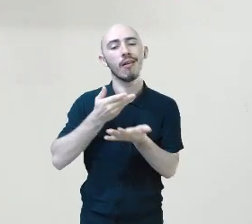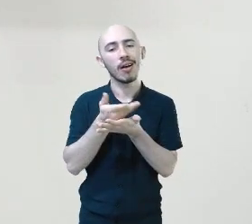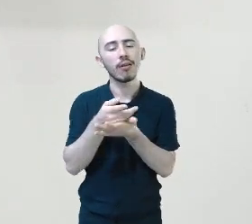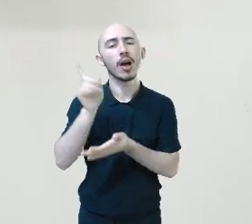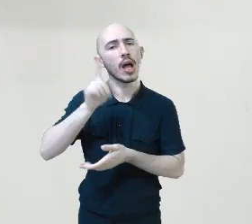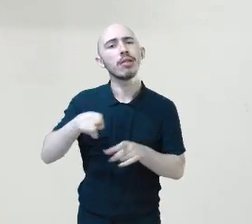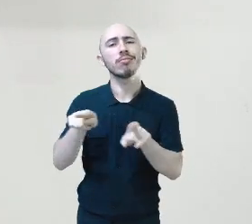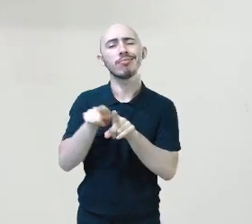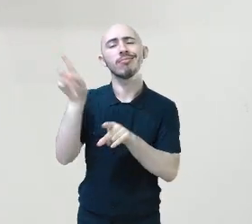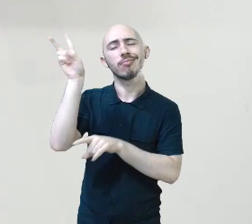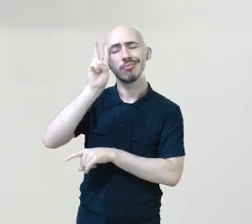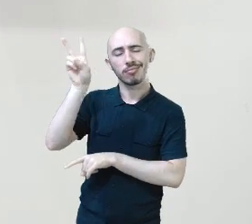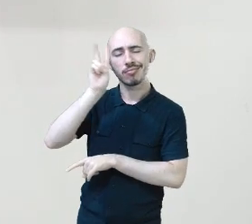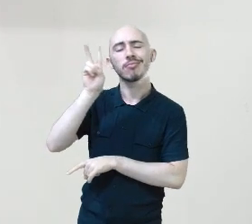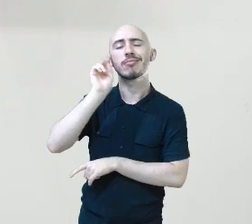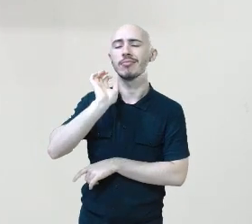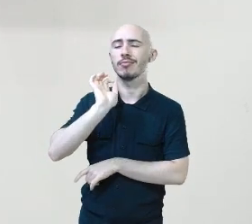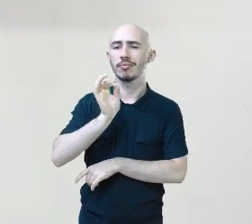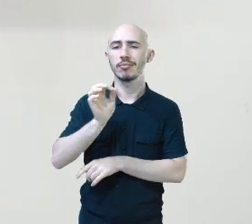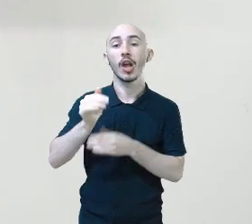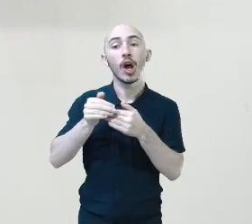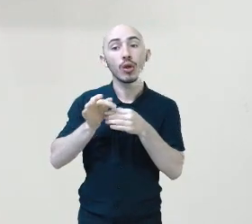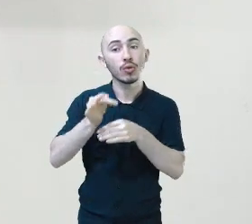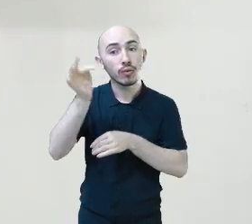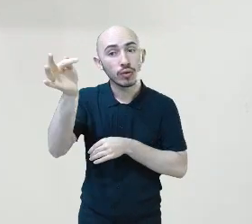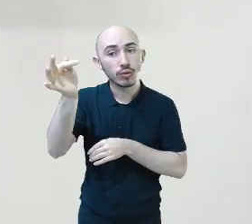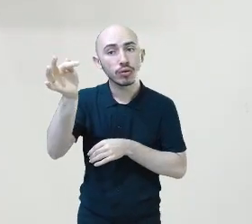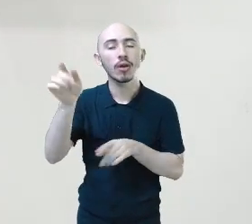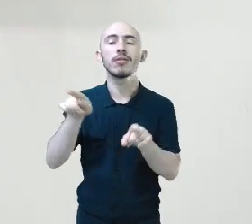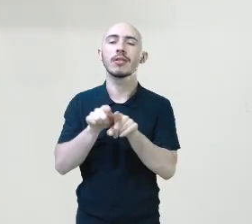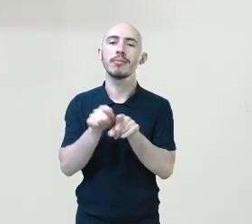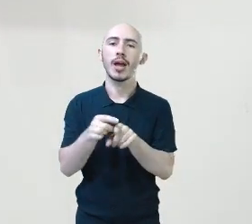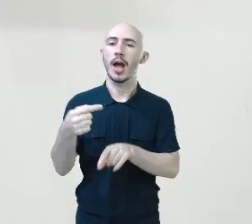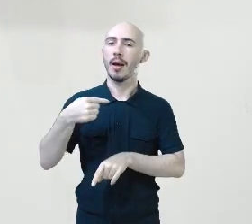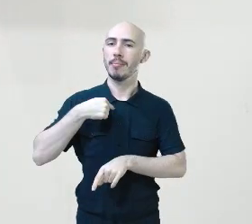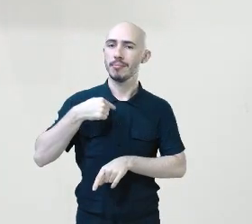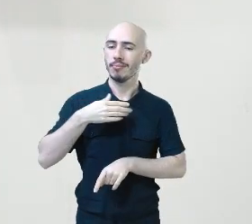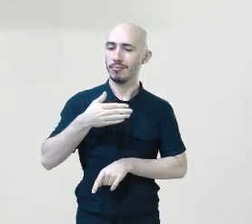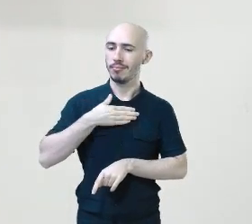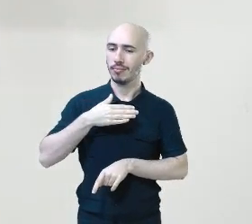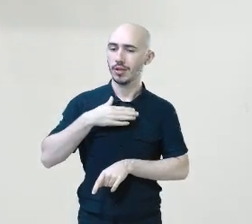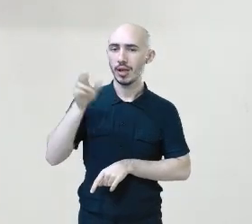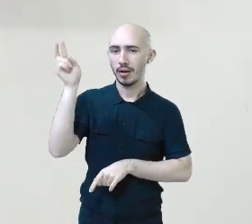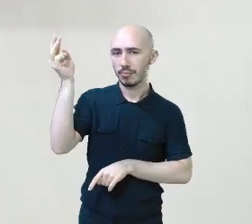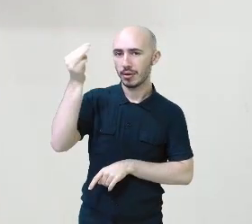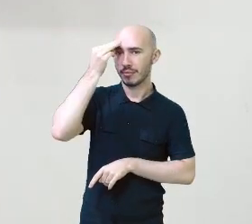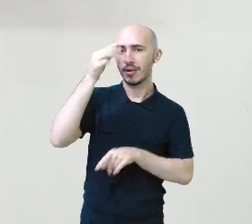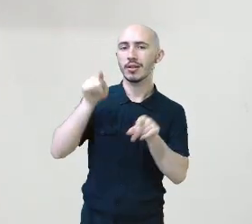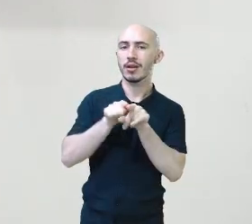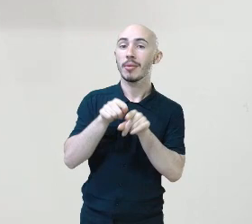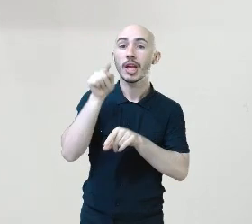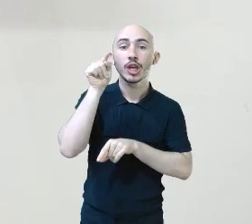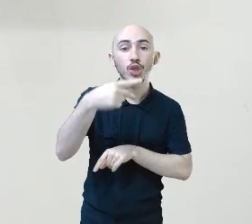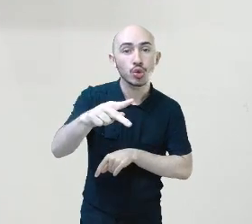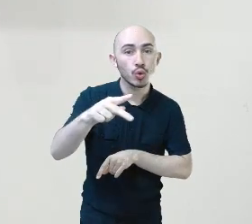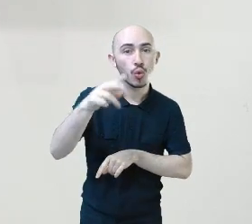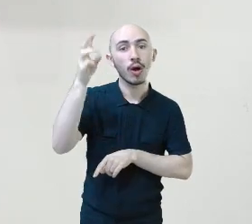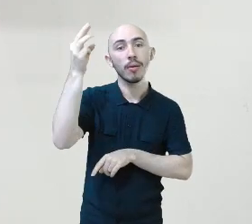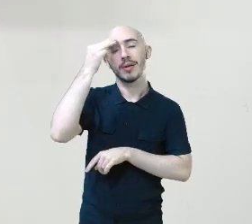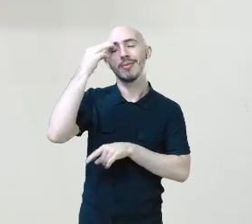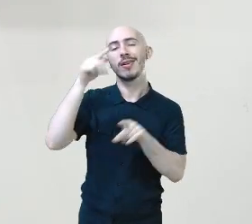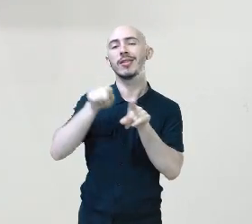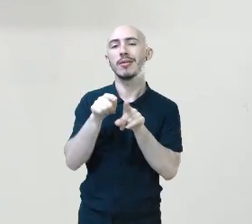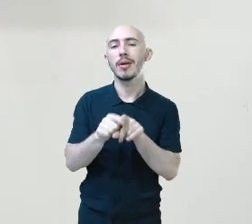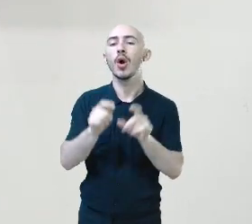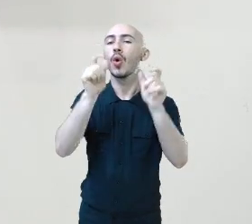é história. E daqui a um tempo vai fazer parte da minha, da sua memória. O local onde você